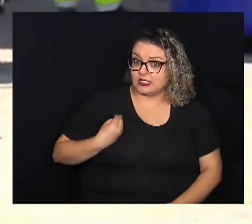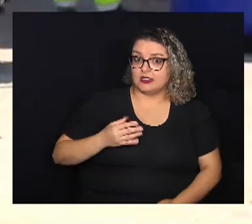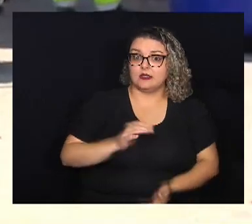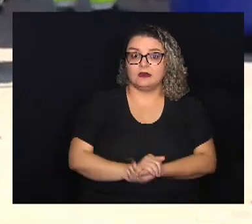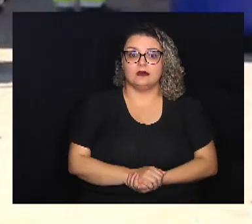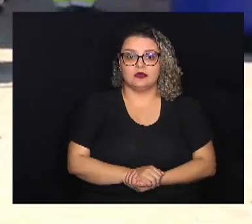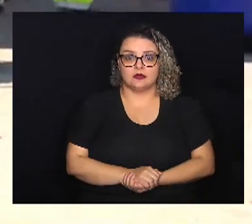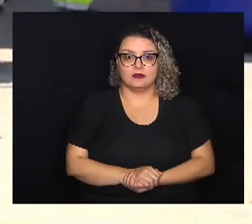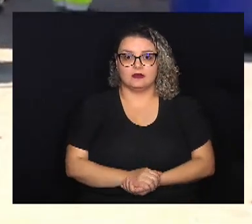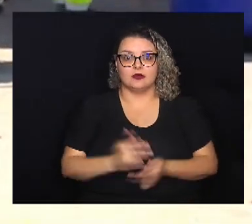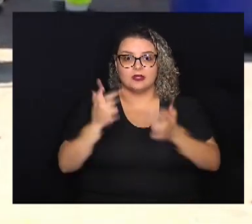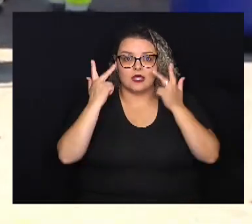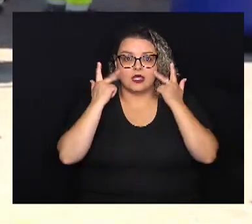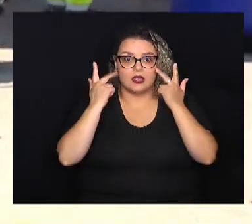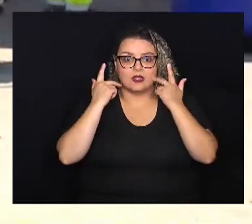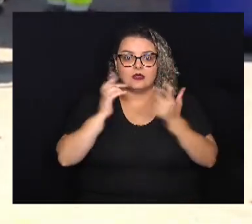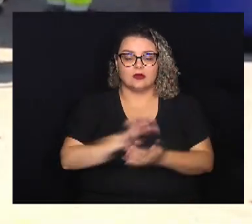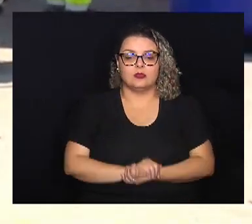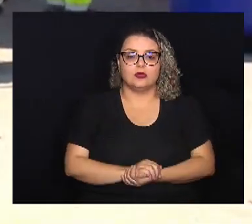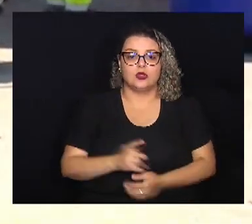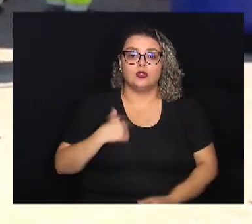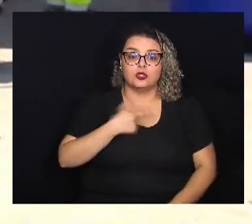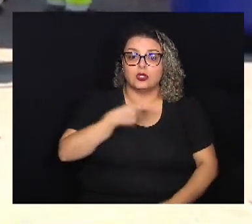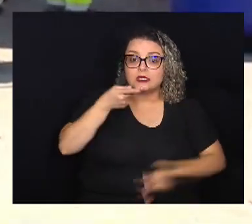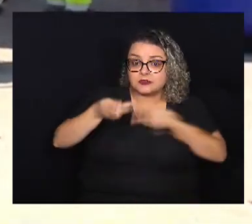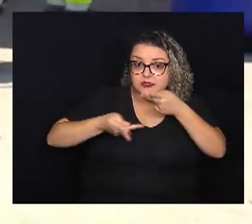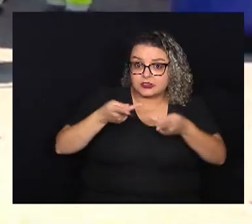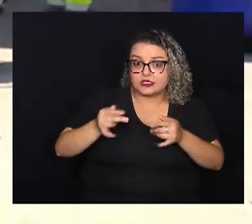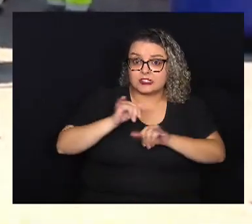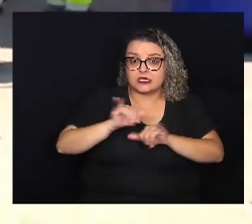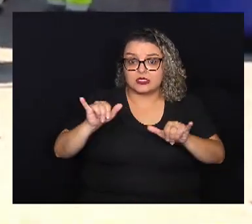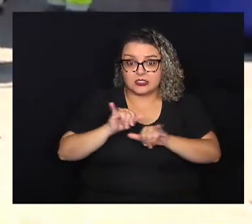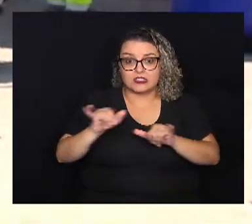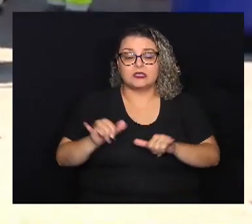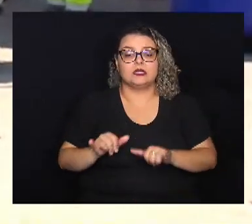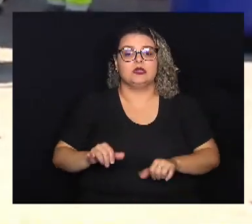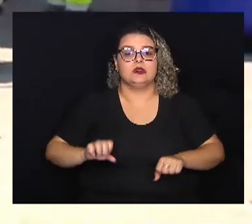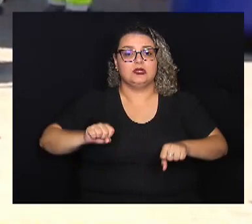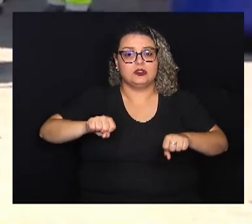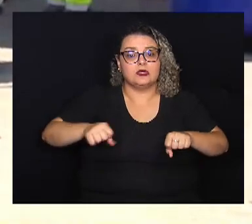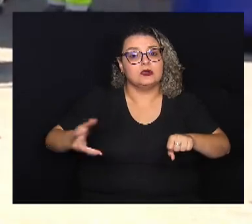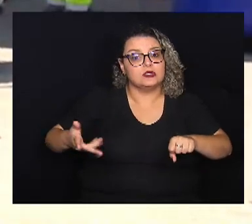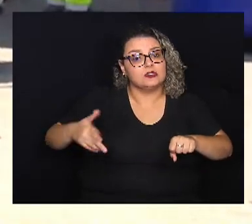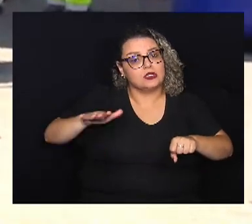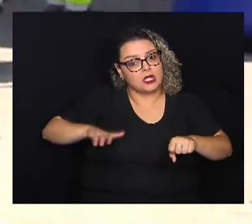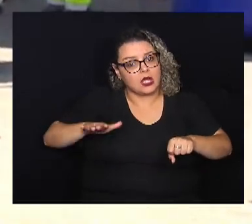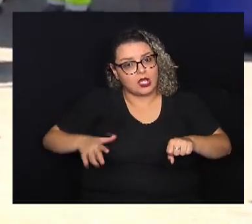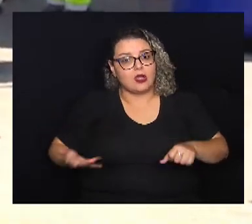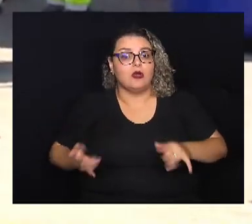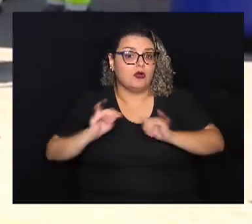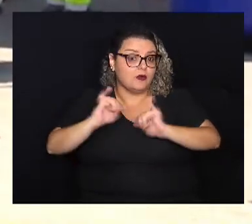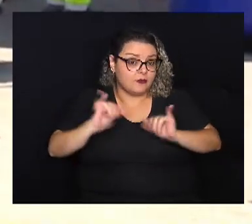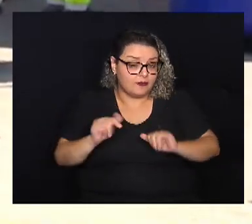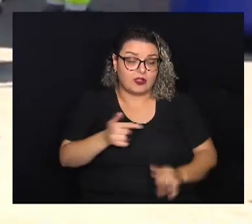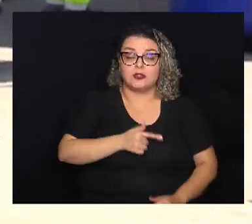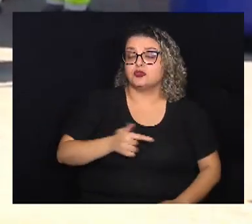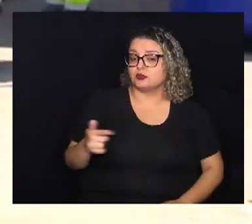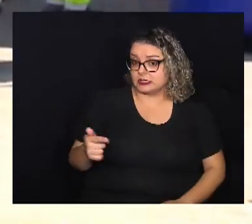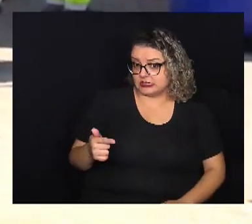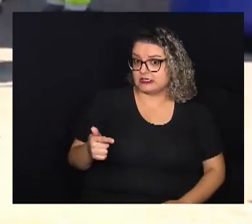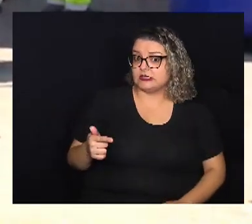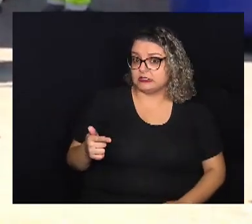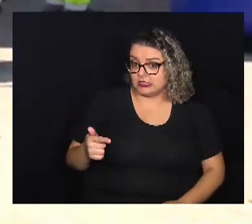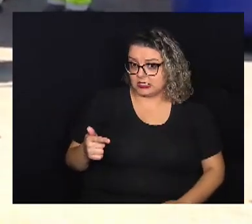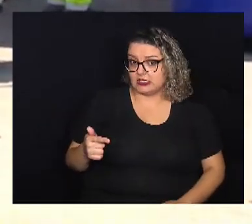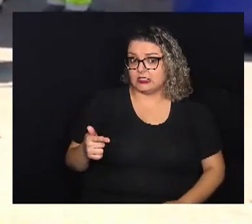tranquilo. estamos falando sobre a campanha Desacelera, estamos falando sobre a semana, né? Que